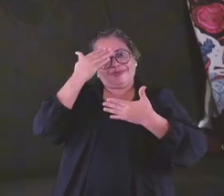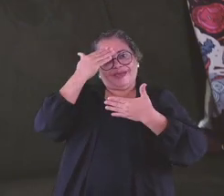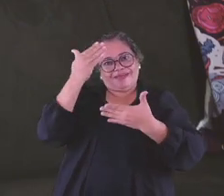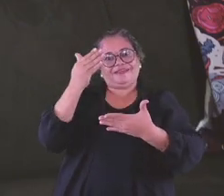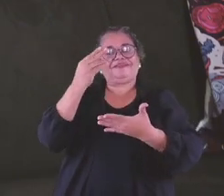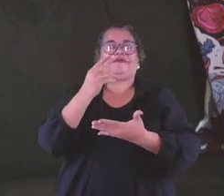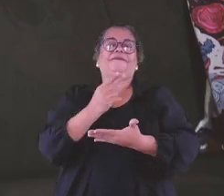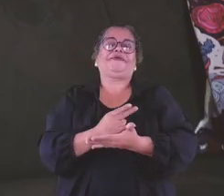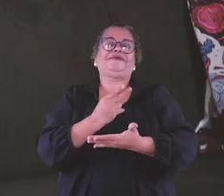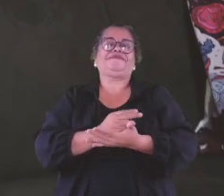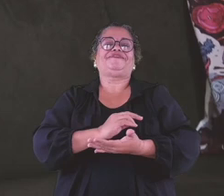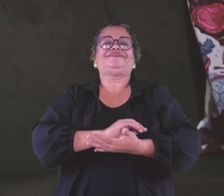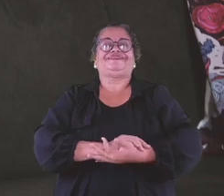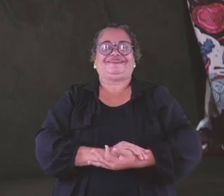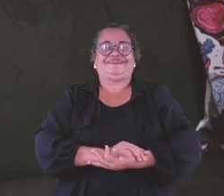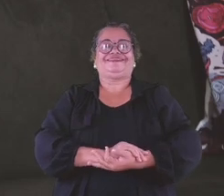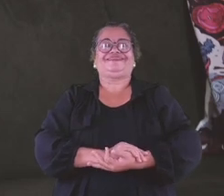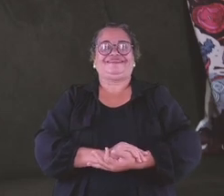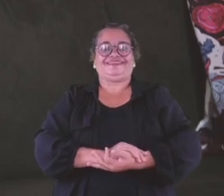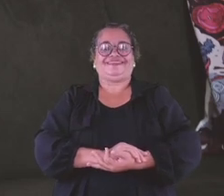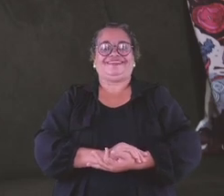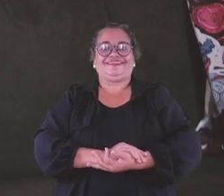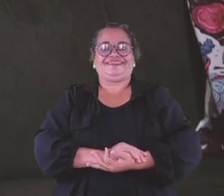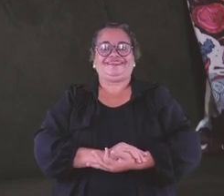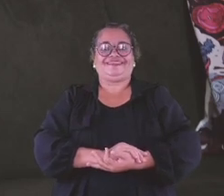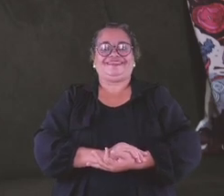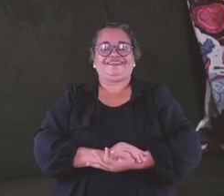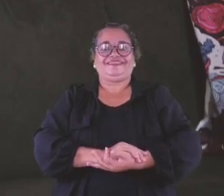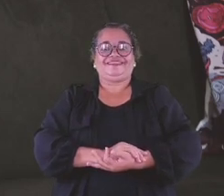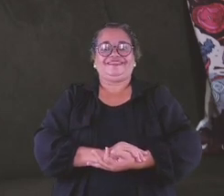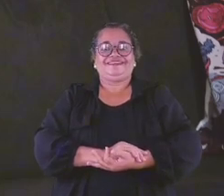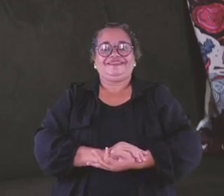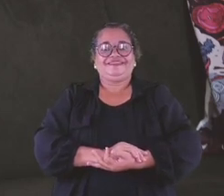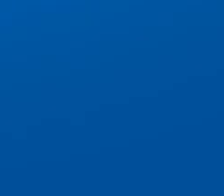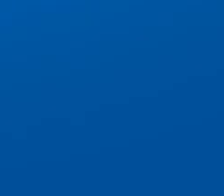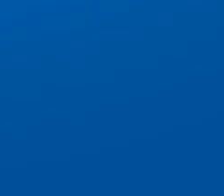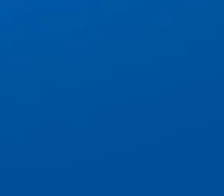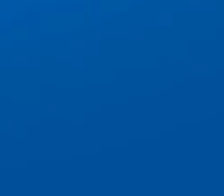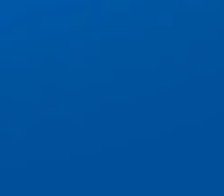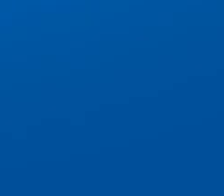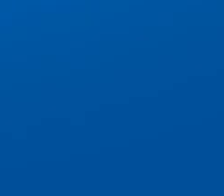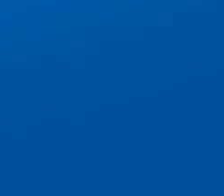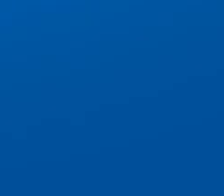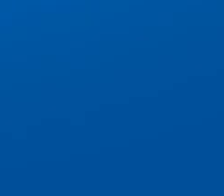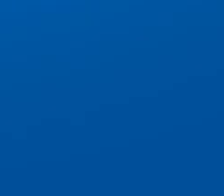e não tenho mais esse medo, minha família não tem mais esse medo. Gratidão mesmo.